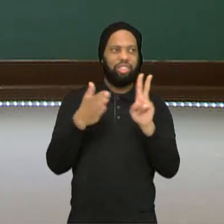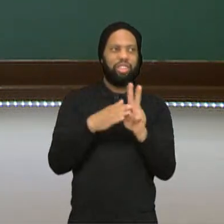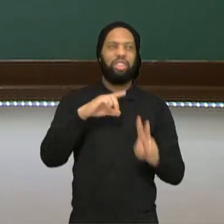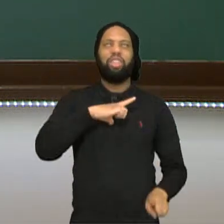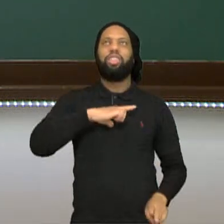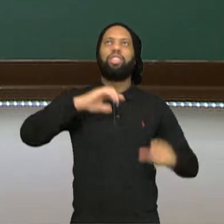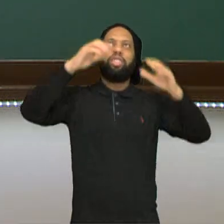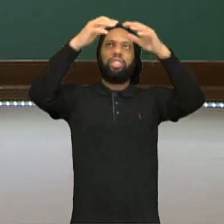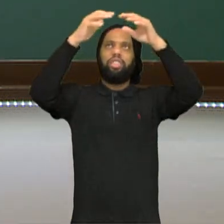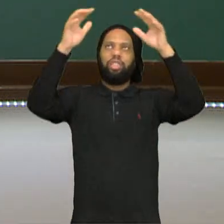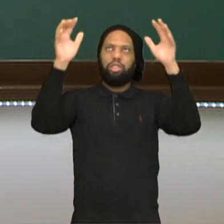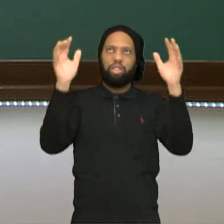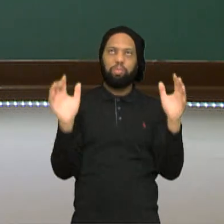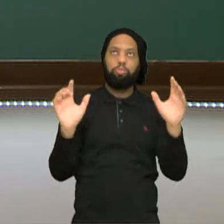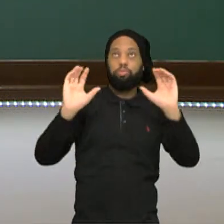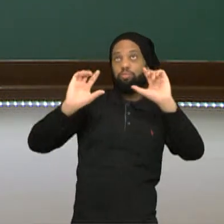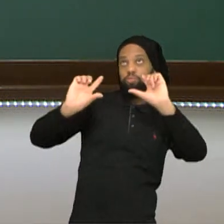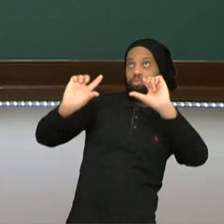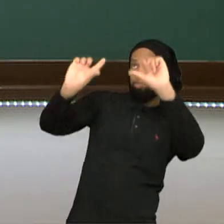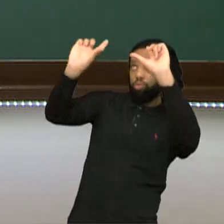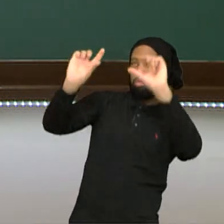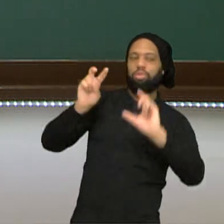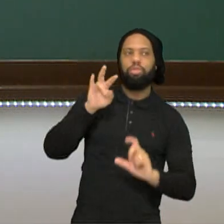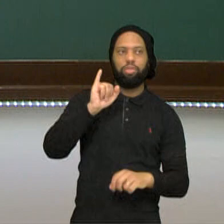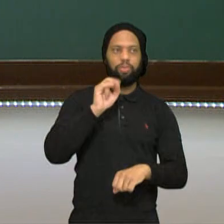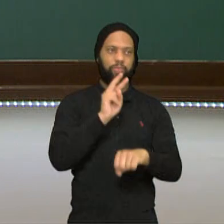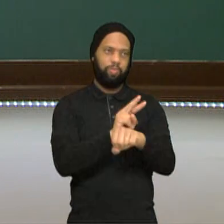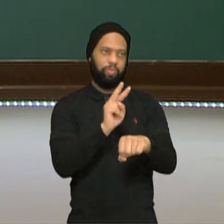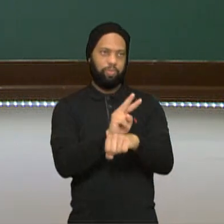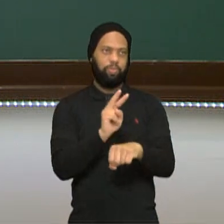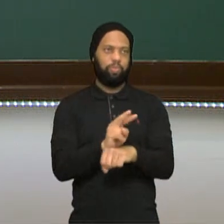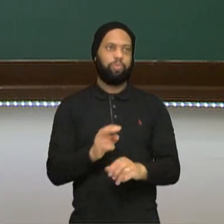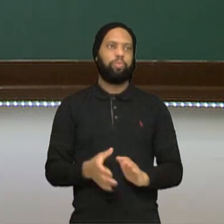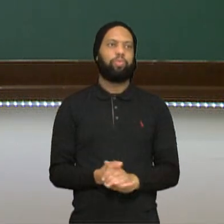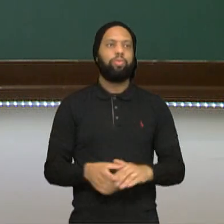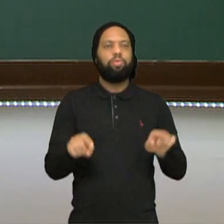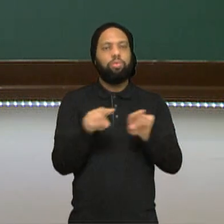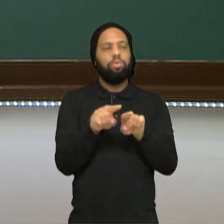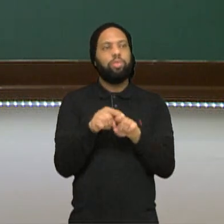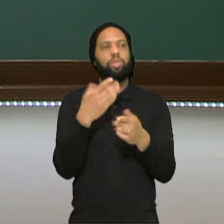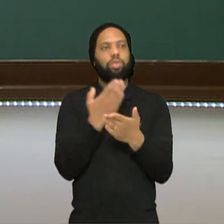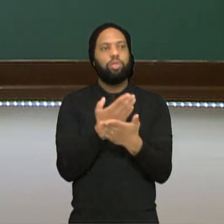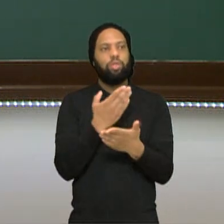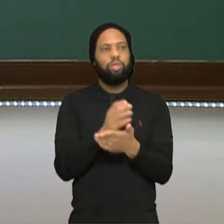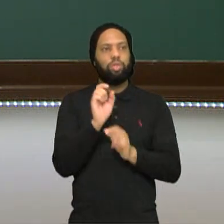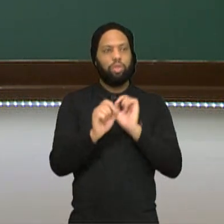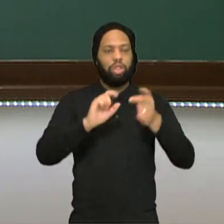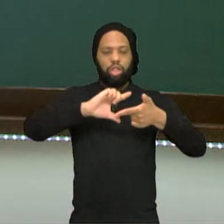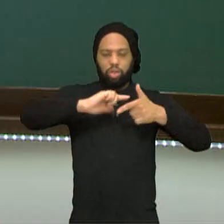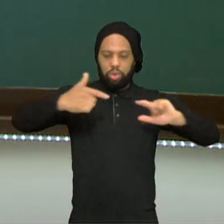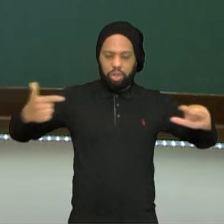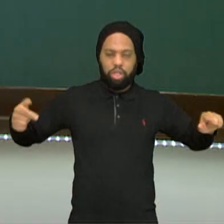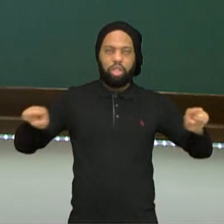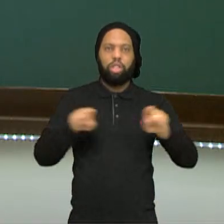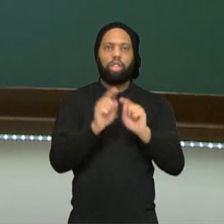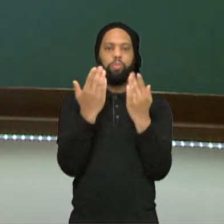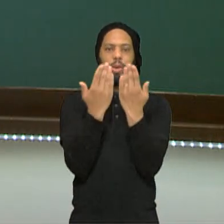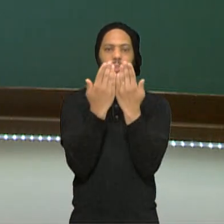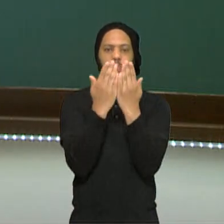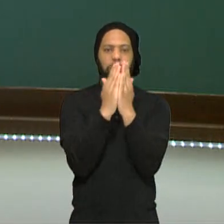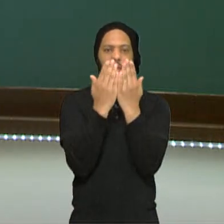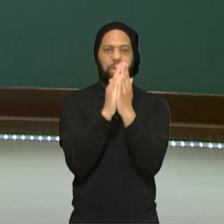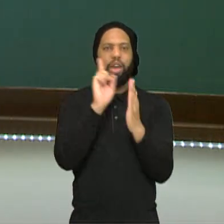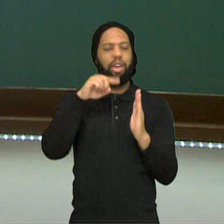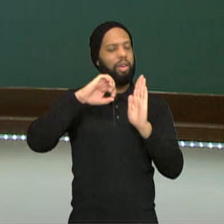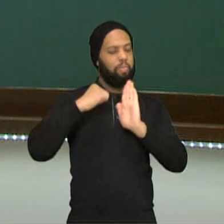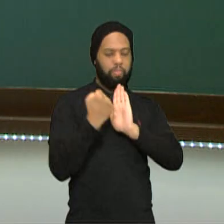no alto, no centro, para trazer a proteção. E vimos também, né, que a geometrização e a simetria são marcas